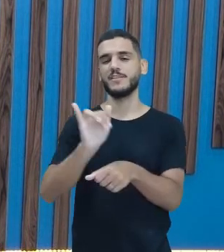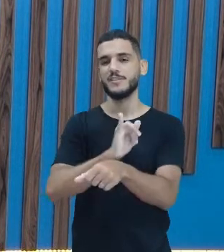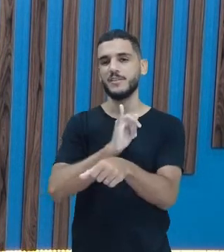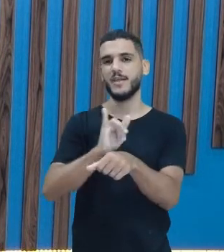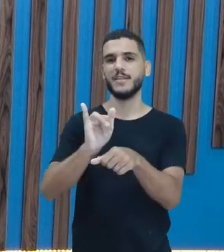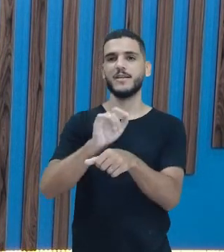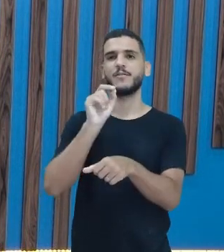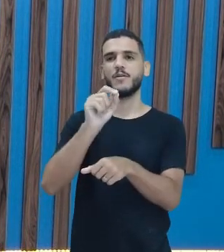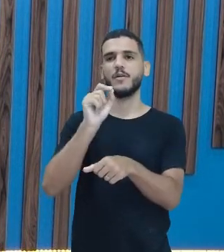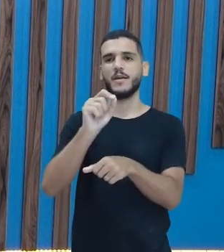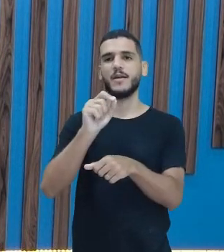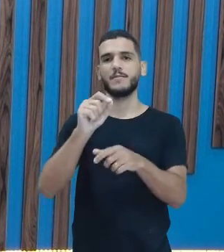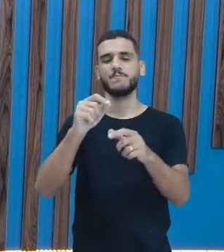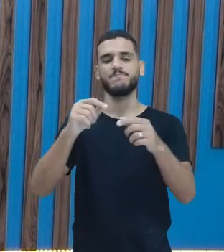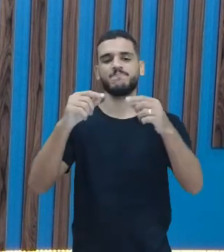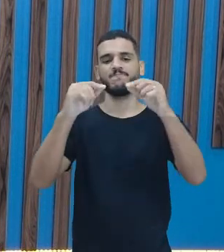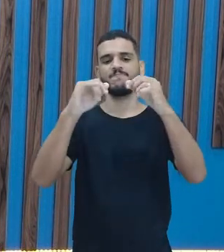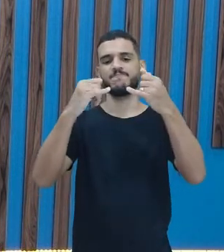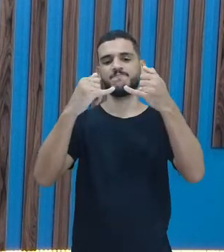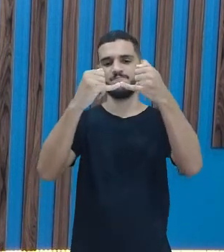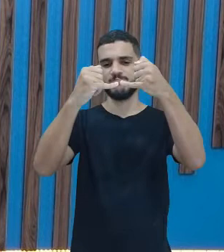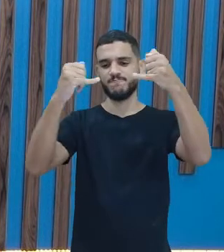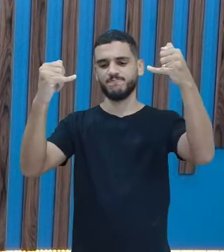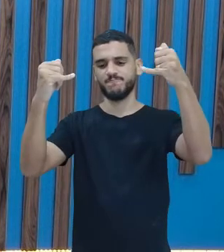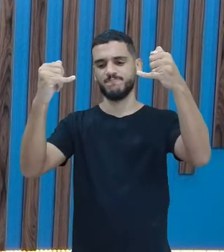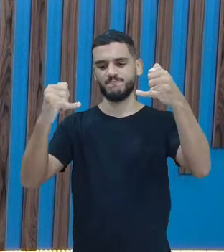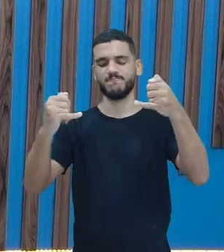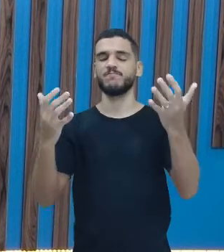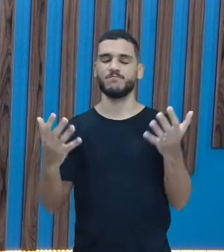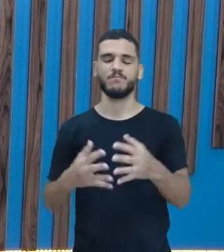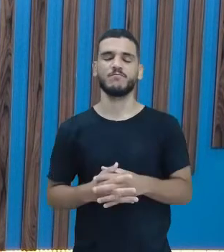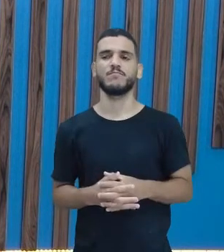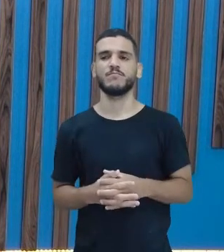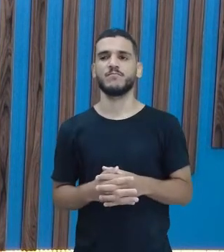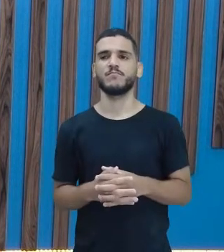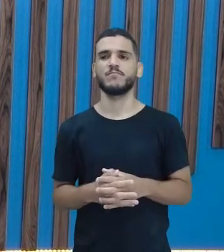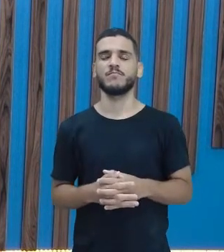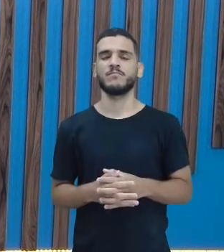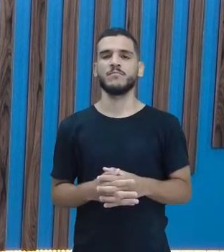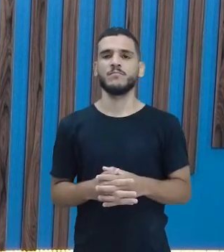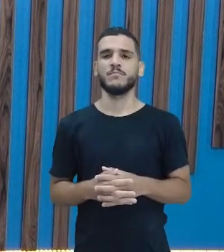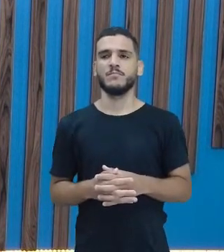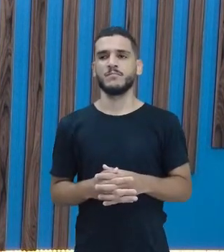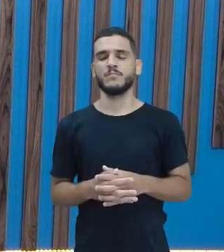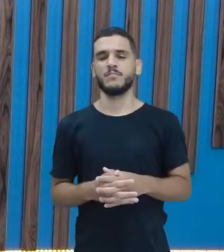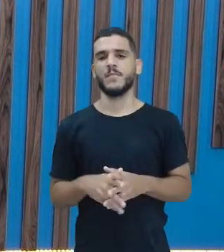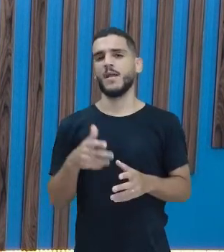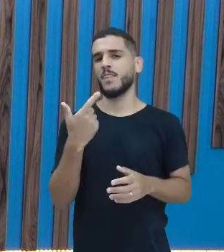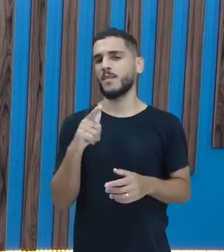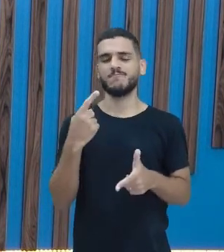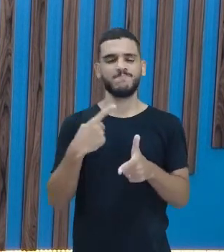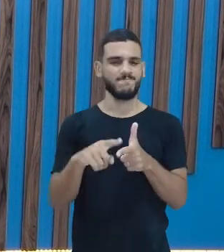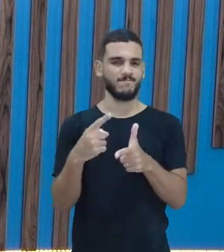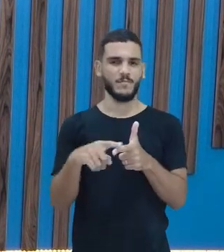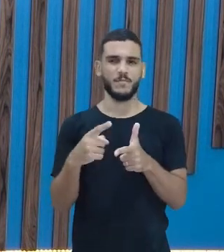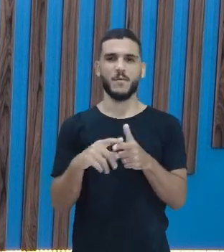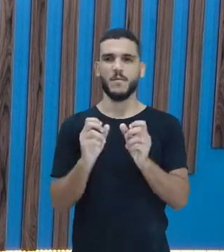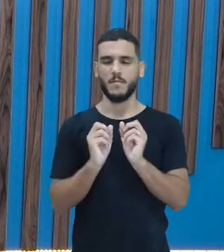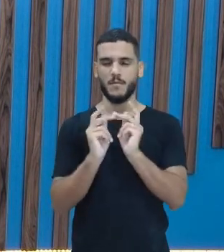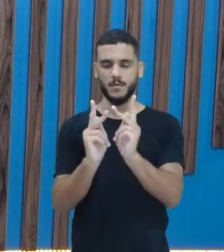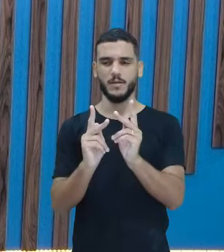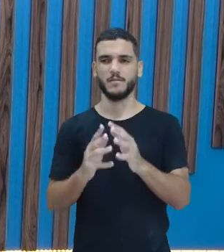está guiando as minhas barrinhas são os números, tá certo? Não importa, nesse caso aí não tem problema nenhum se